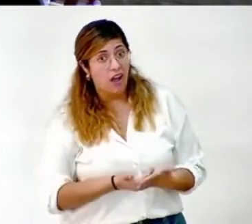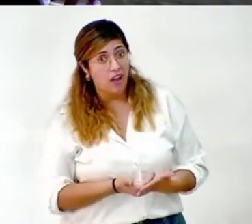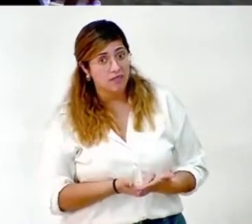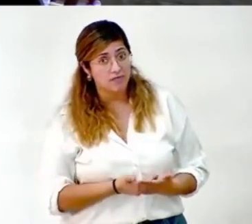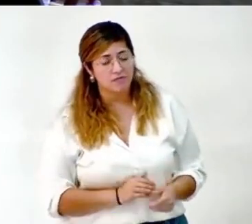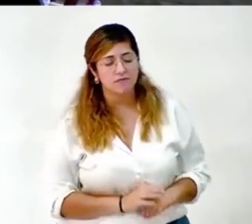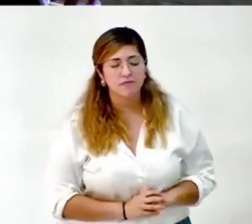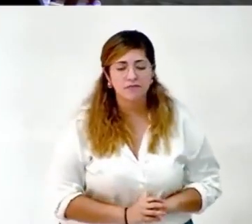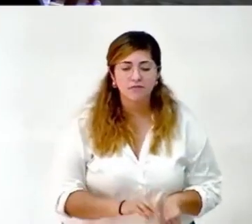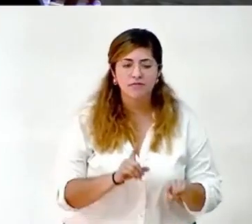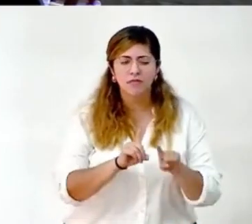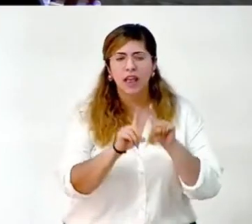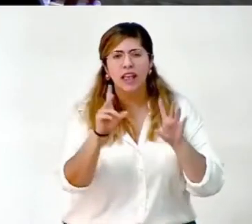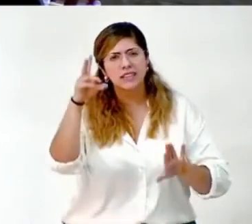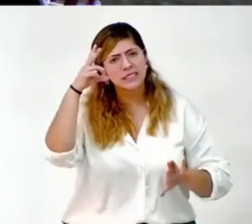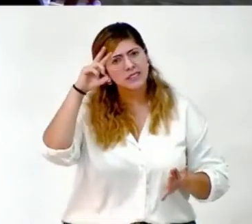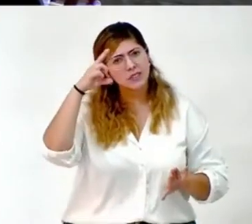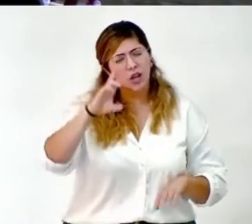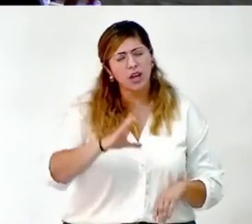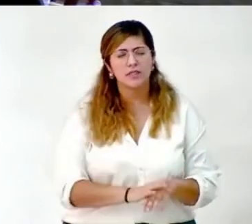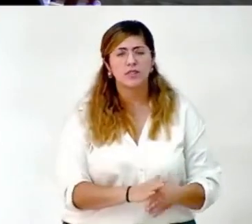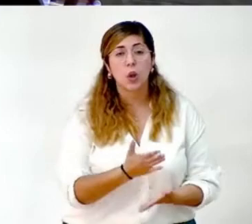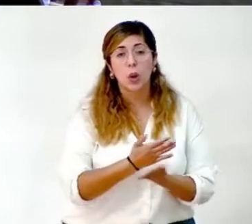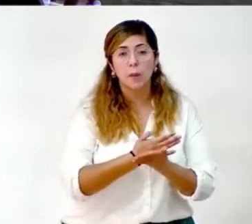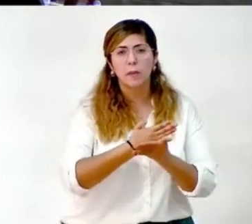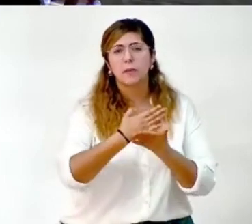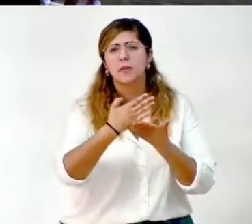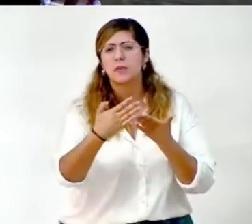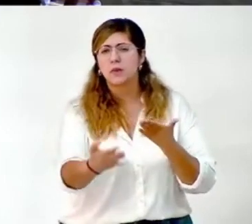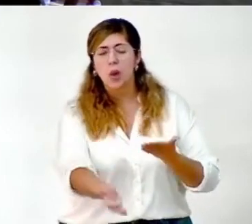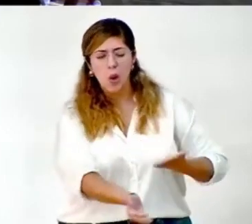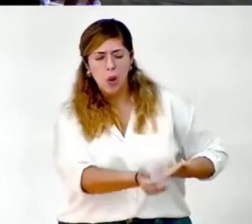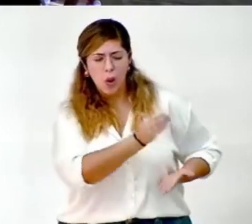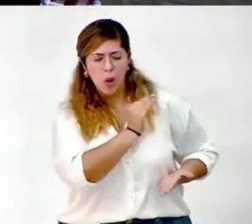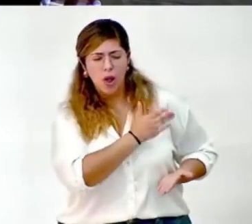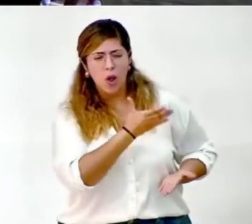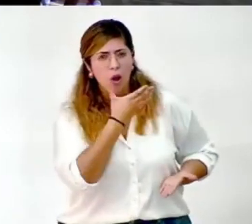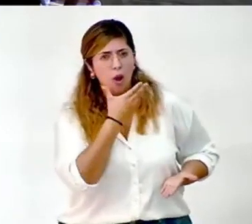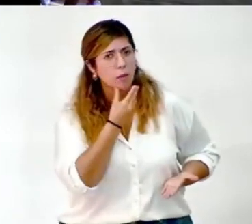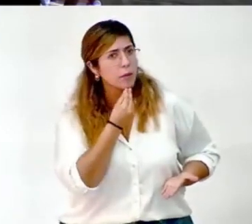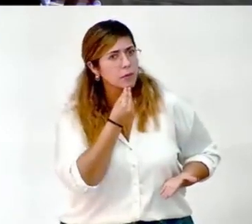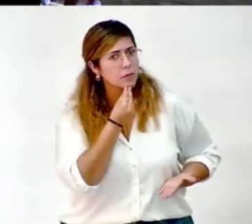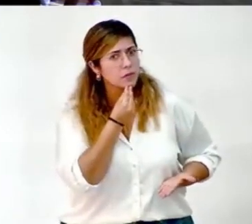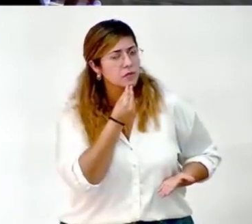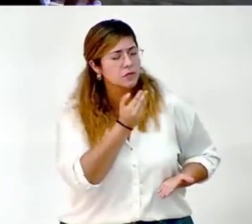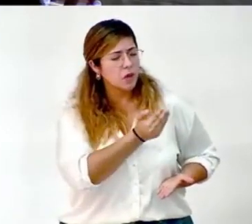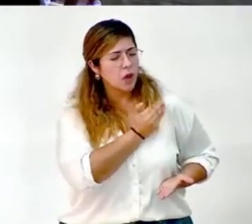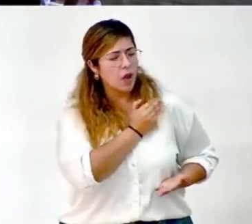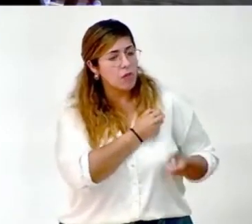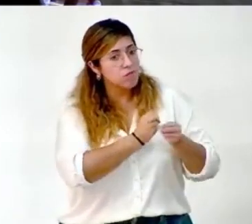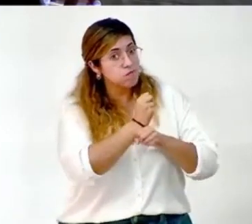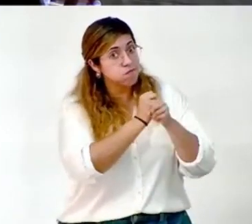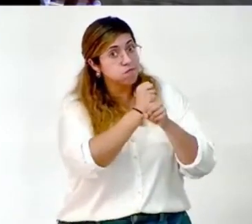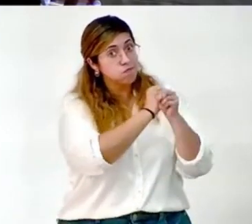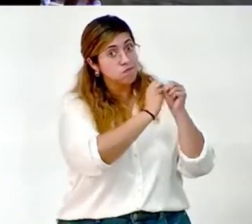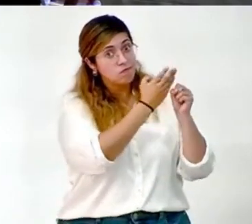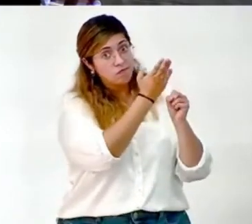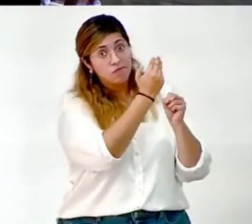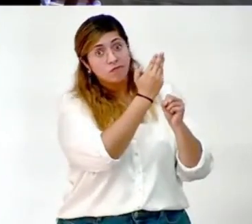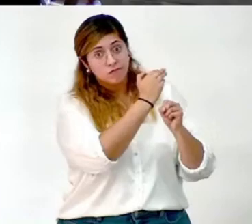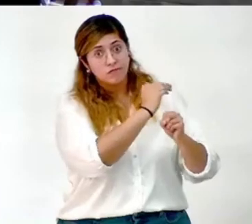Mas essa história começou no coração de um homem há anos atrás,